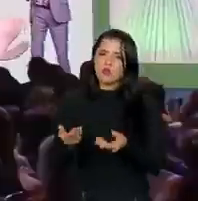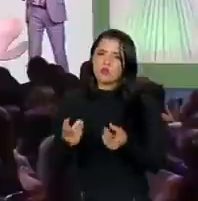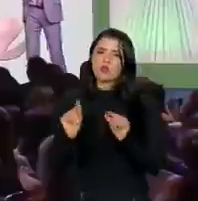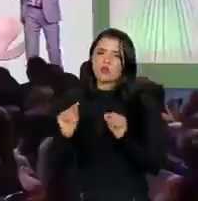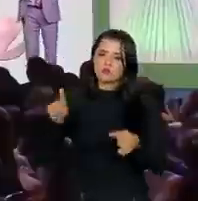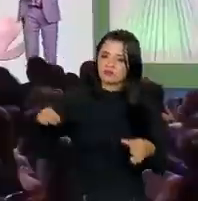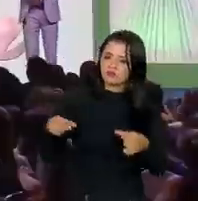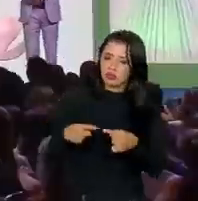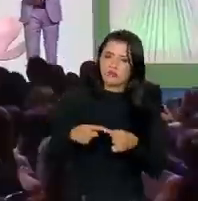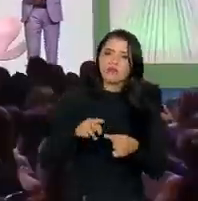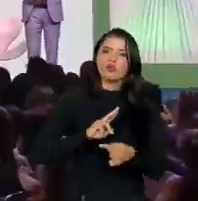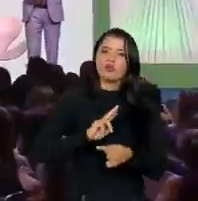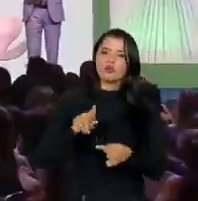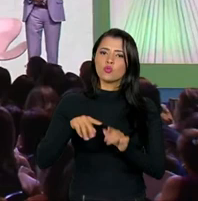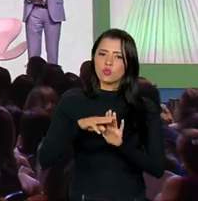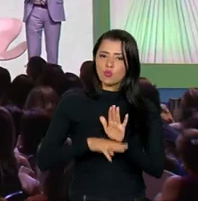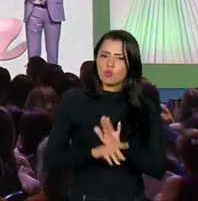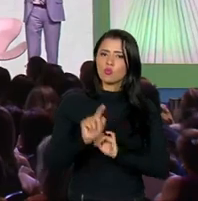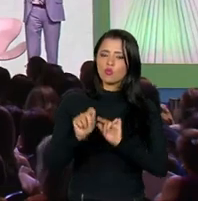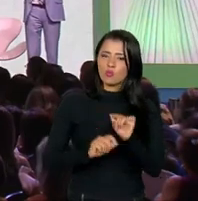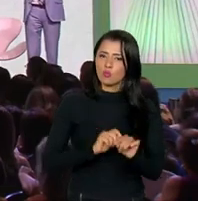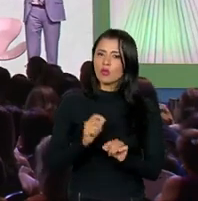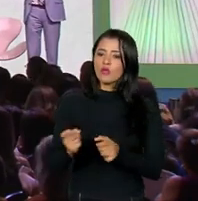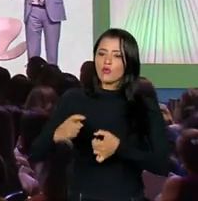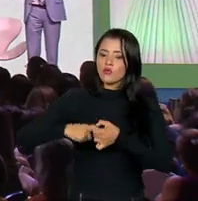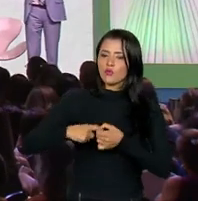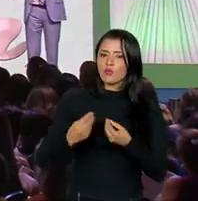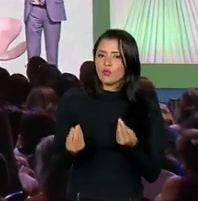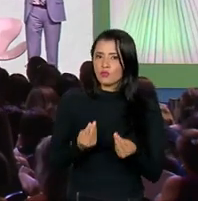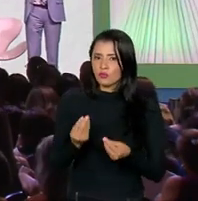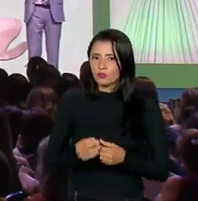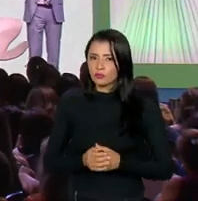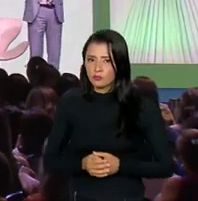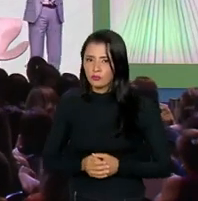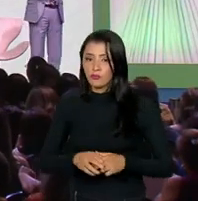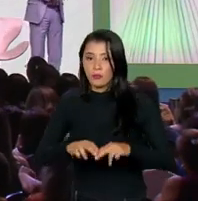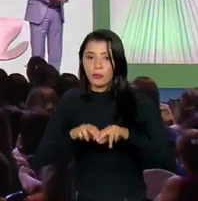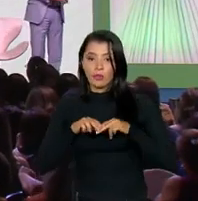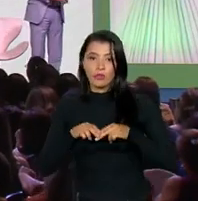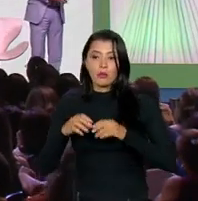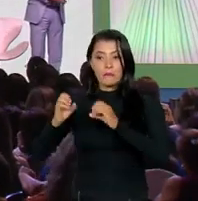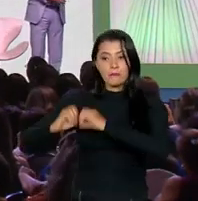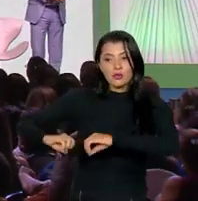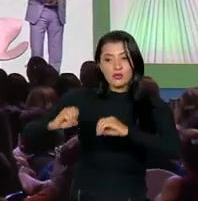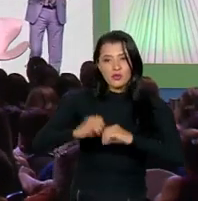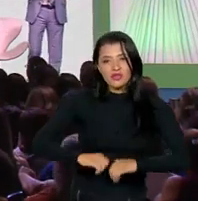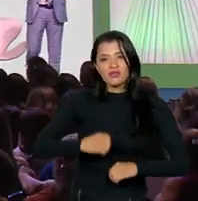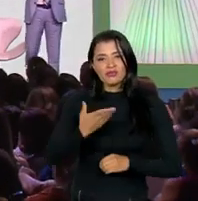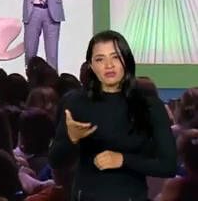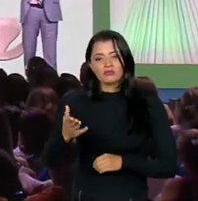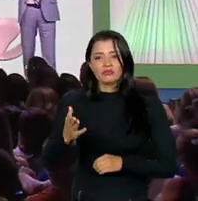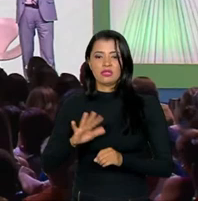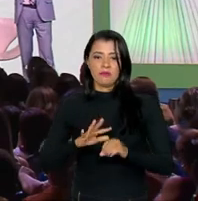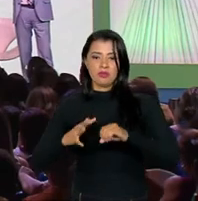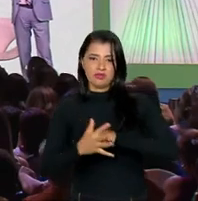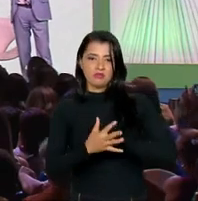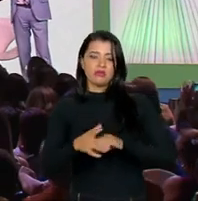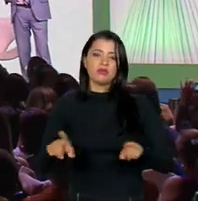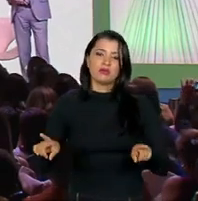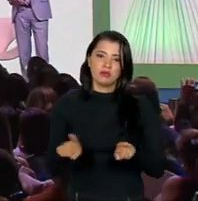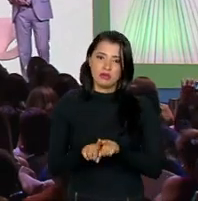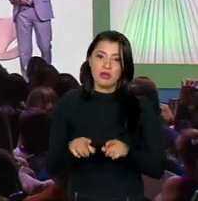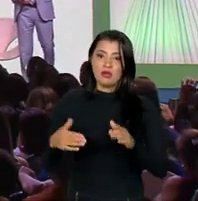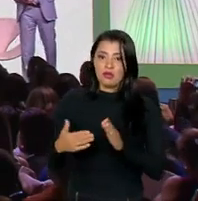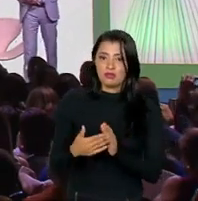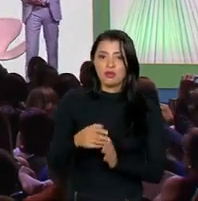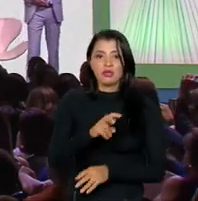como um desafio enorme desse programa, a recomposição, por conta dos prejuízos da pandemia, até a